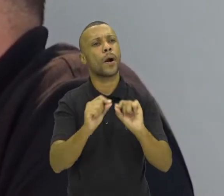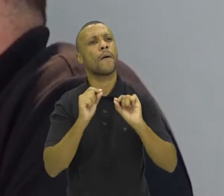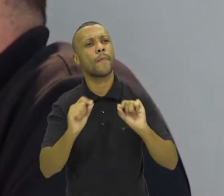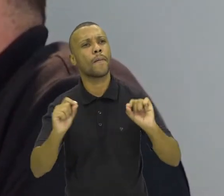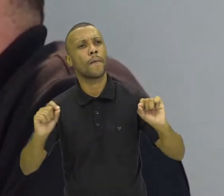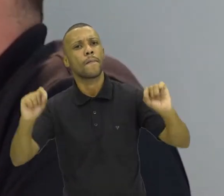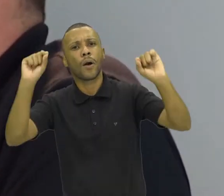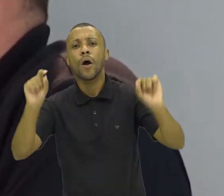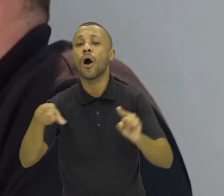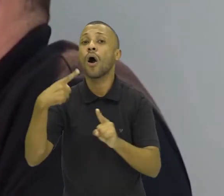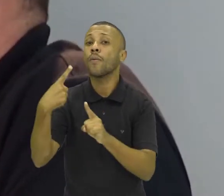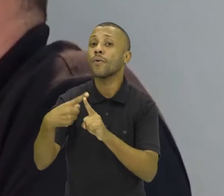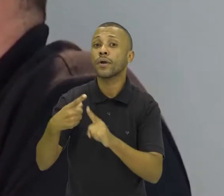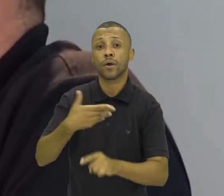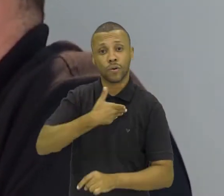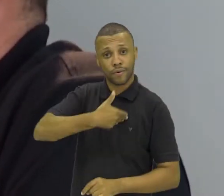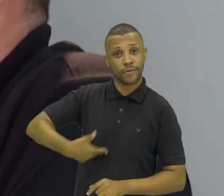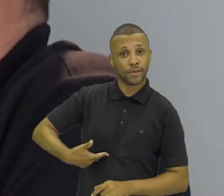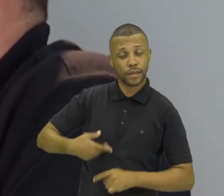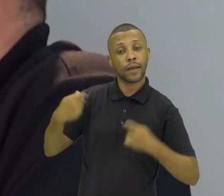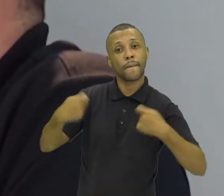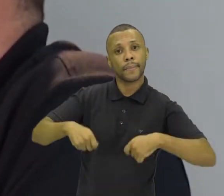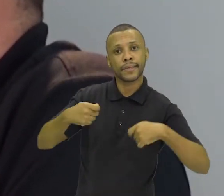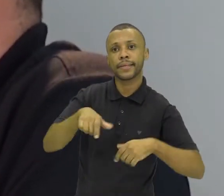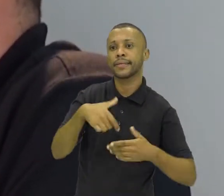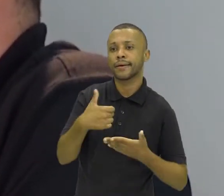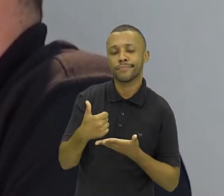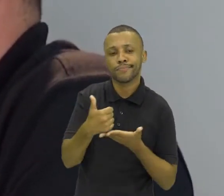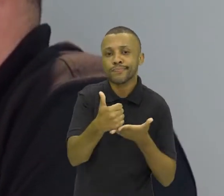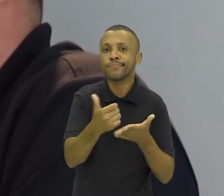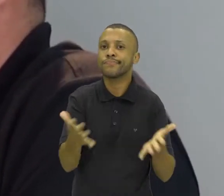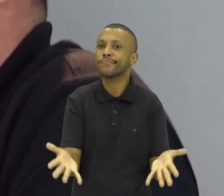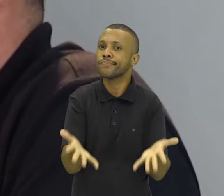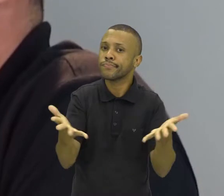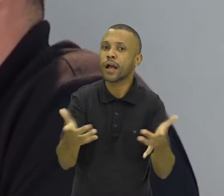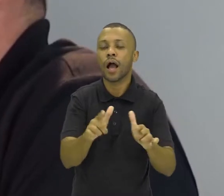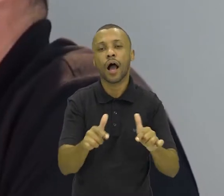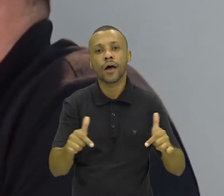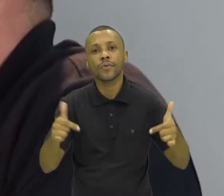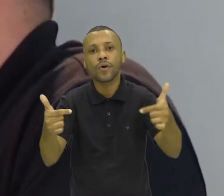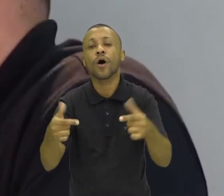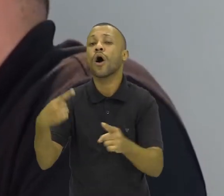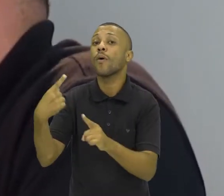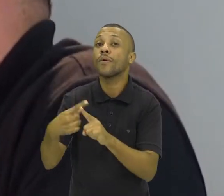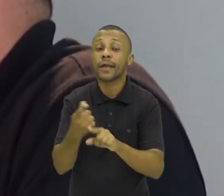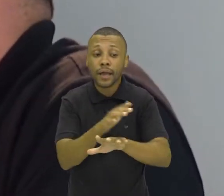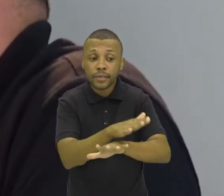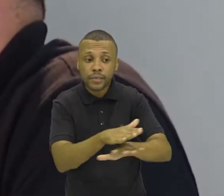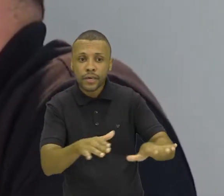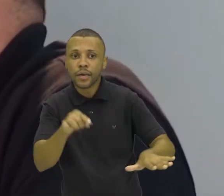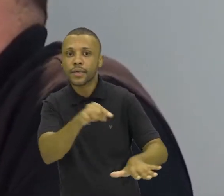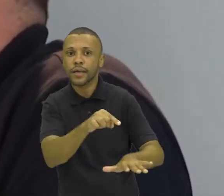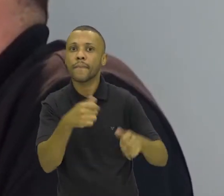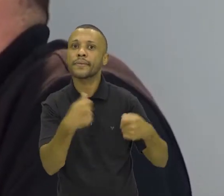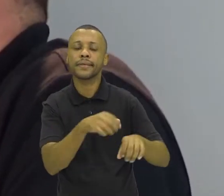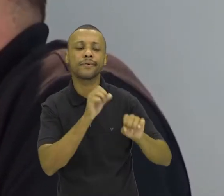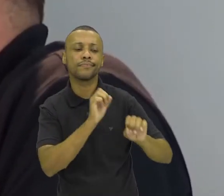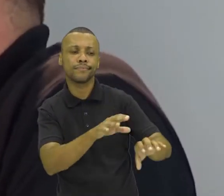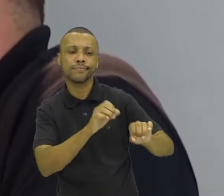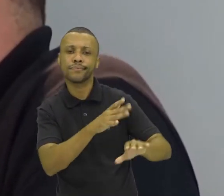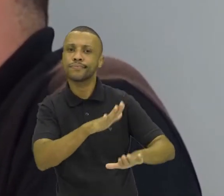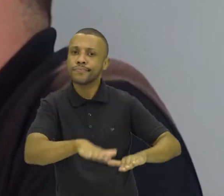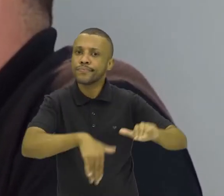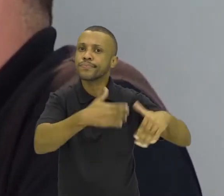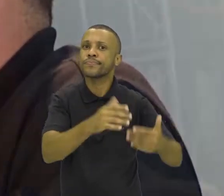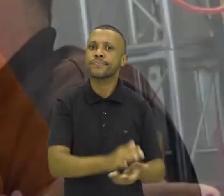né? E é justamente para esse público, de crianças de 5 aos 18 ali, né?